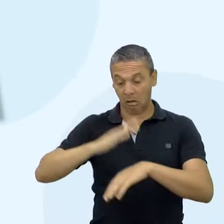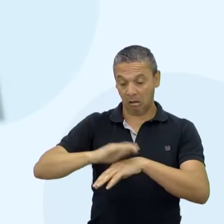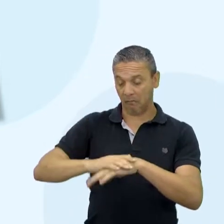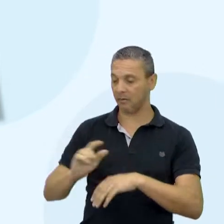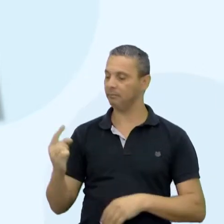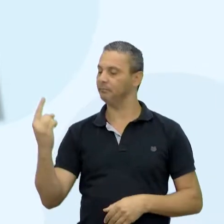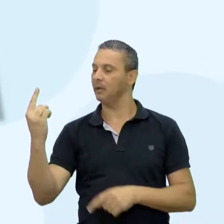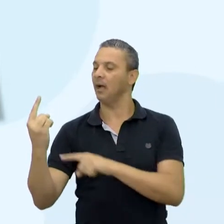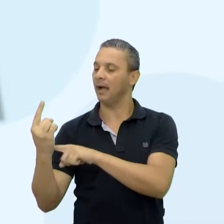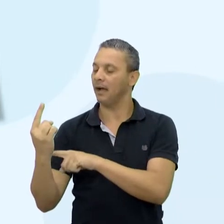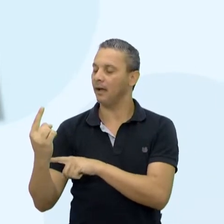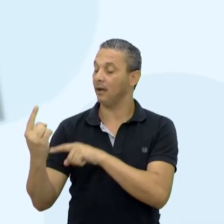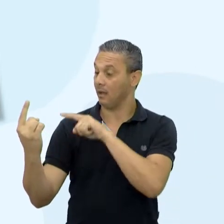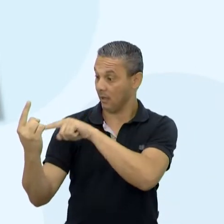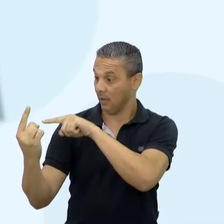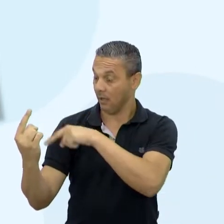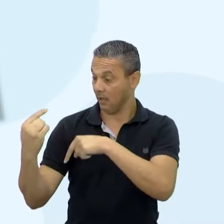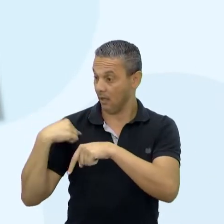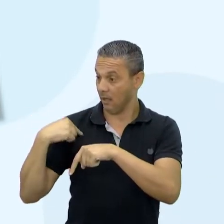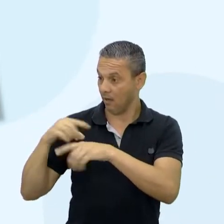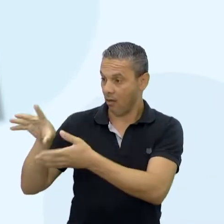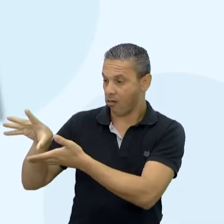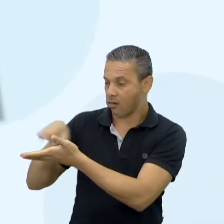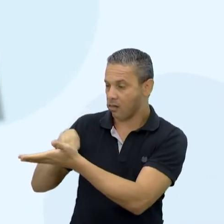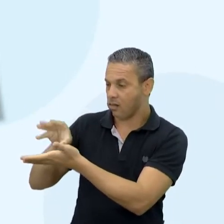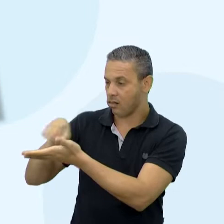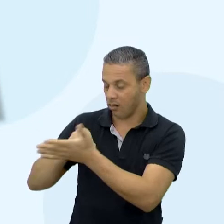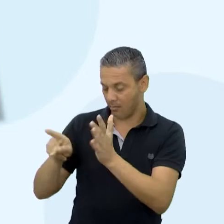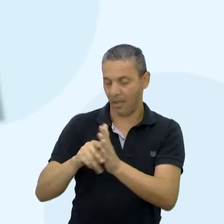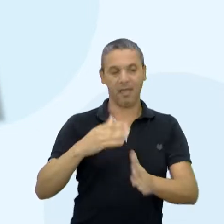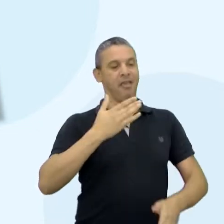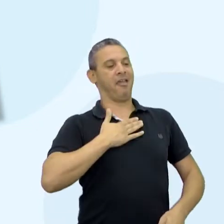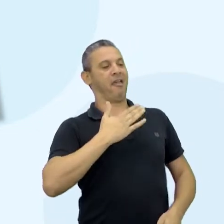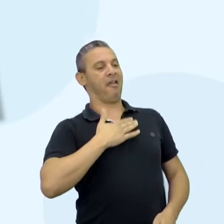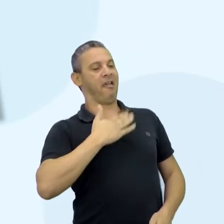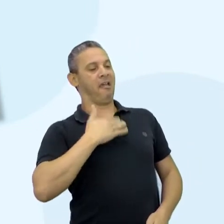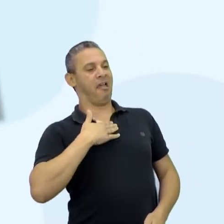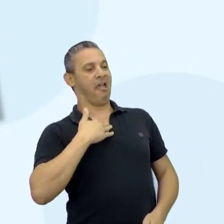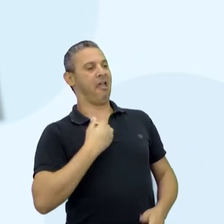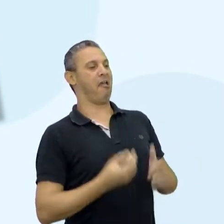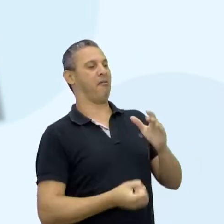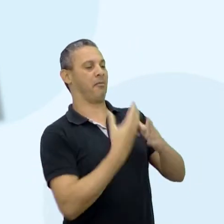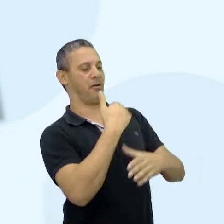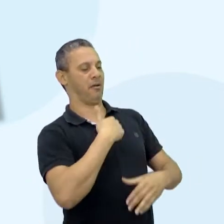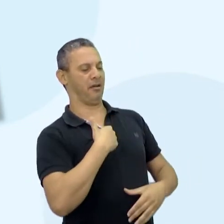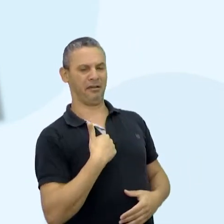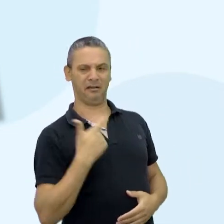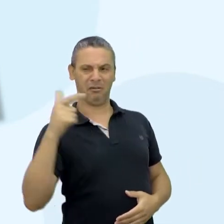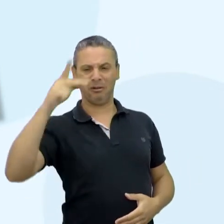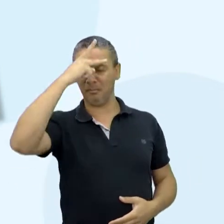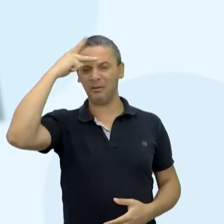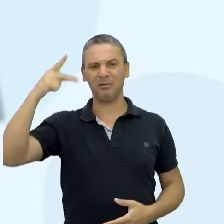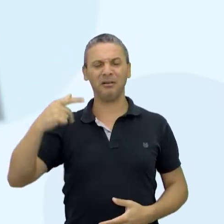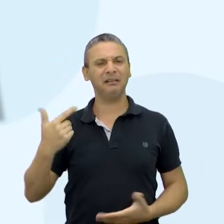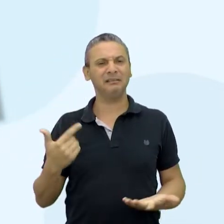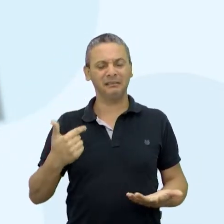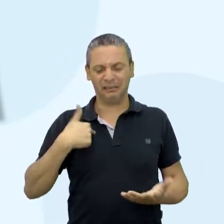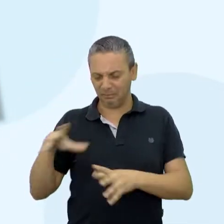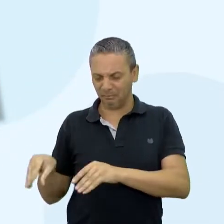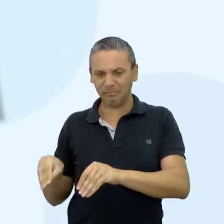de algo como se fosse da própria autoria, quando na verdade foi criado por outra pessoa ou pertence a